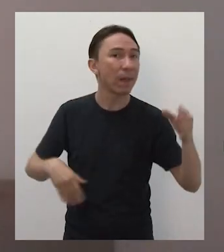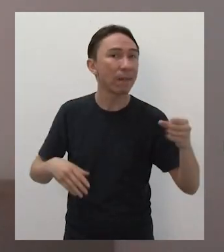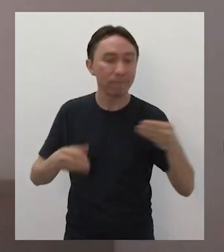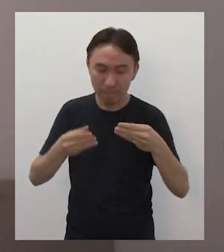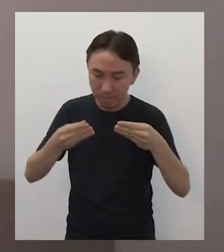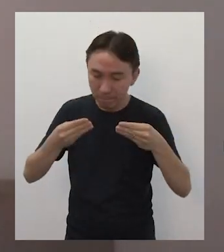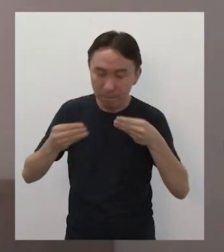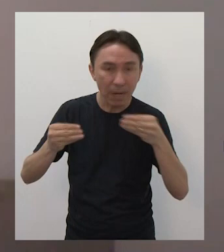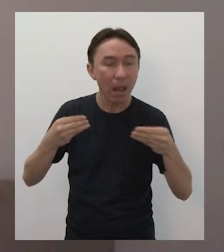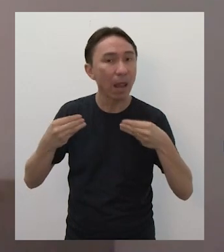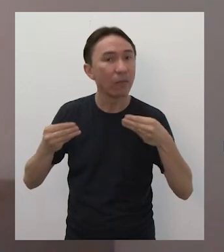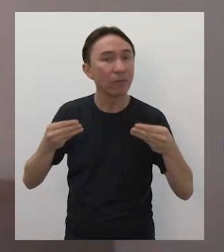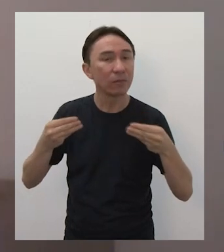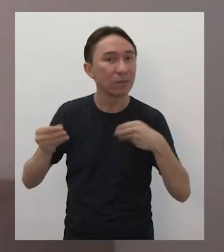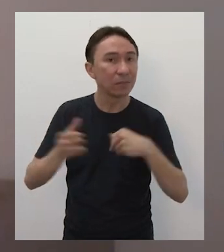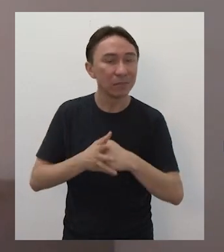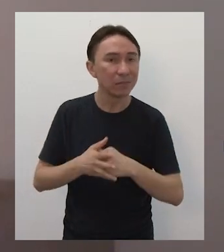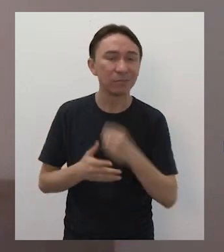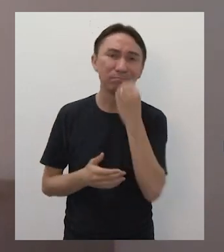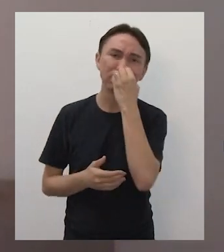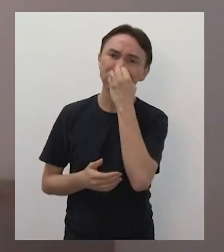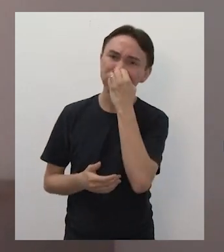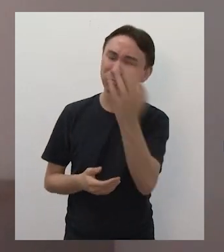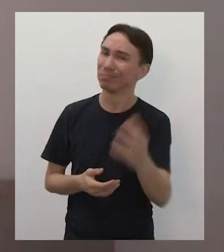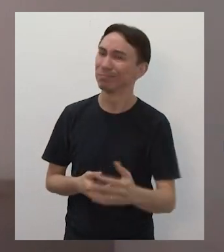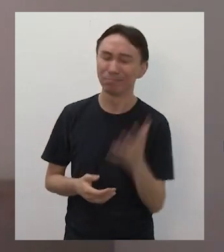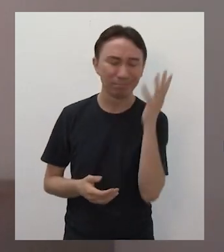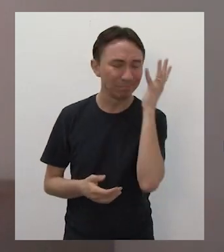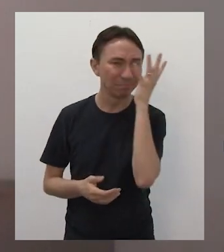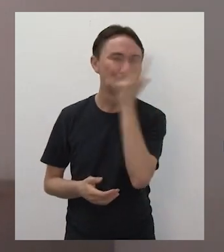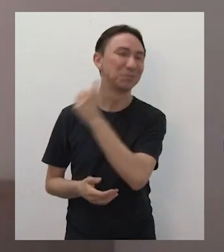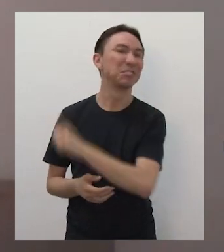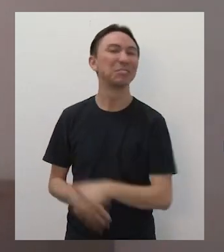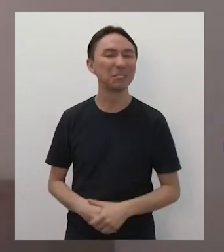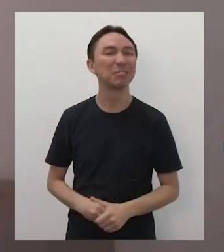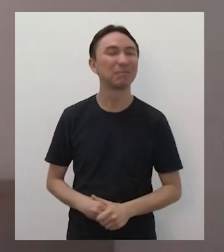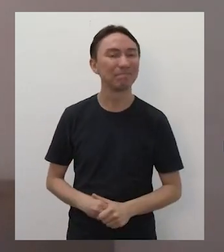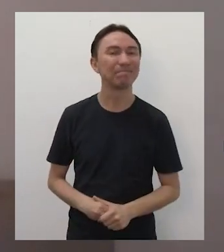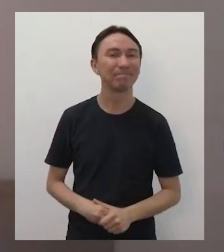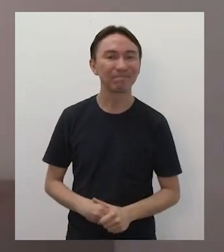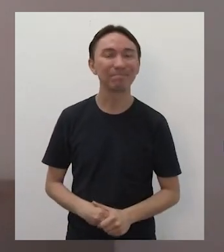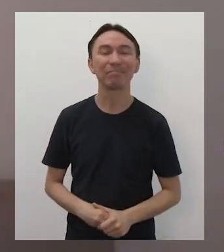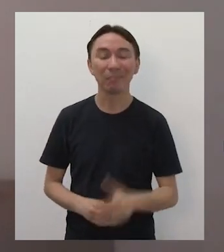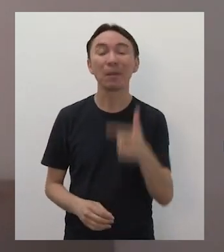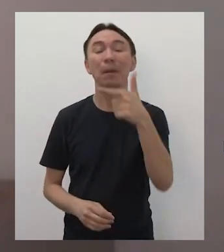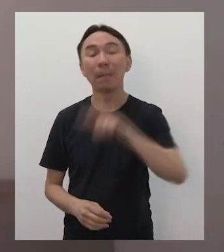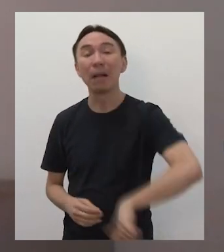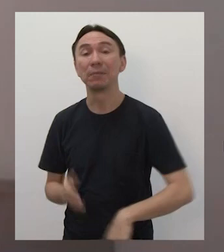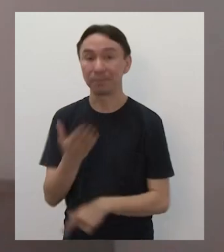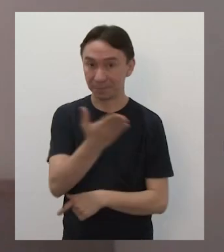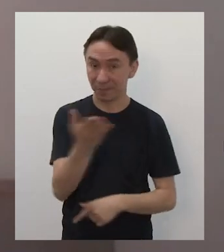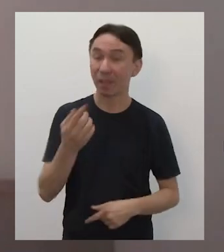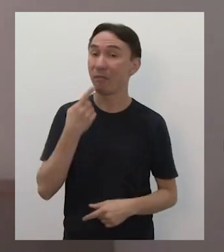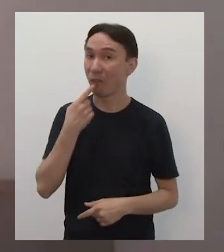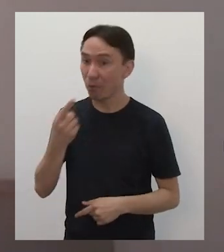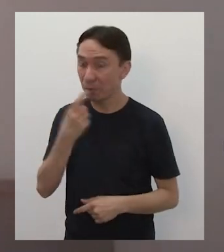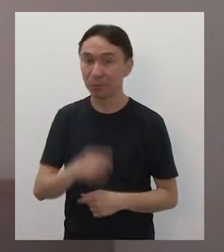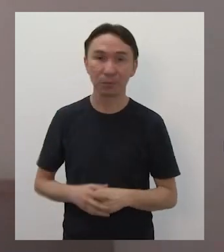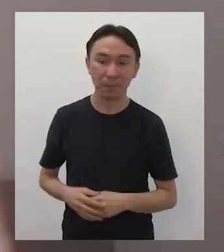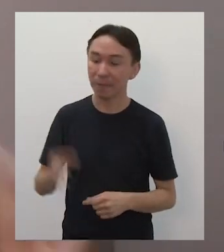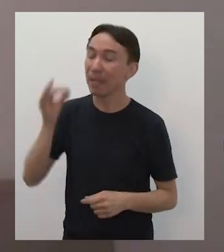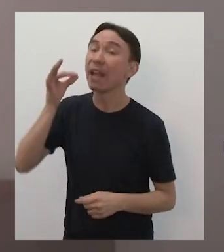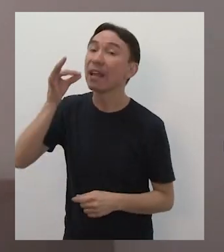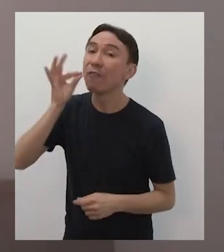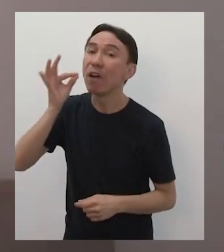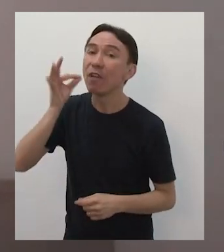propôs. E isso é muito lindo. E além disso, quando você fala do café virtual, das